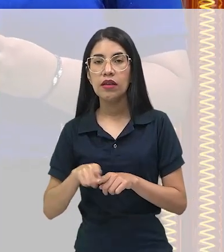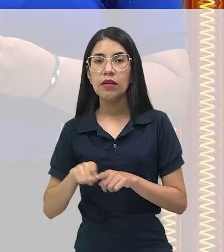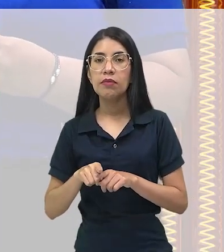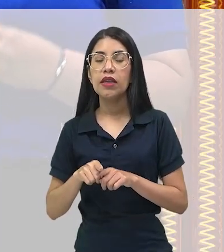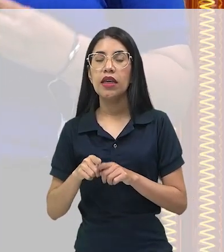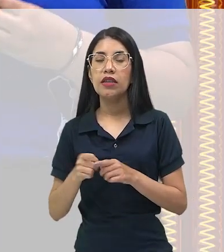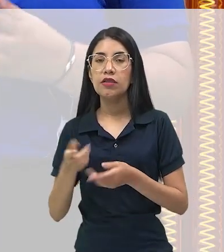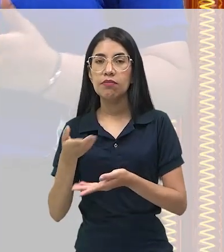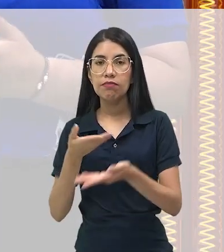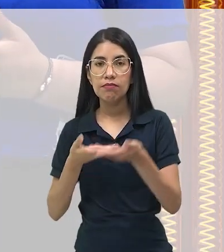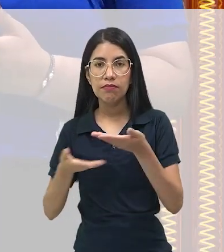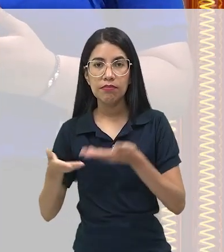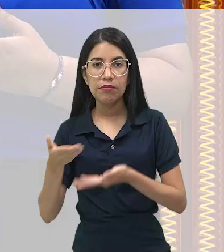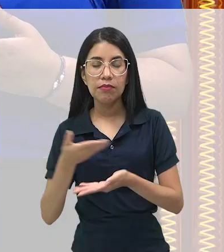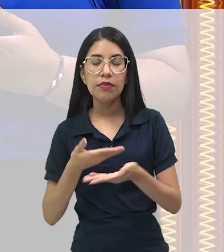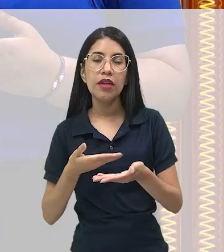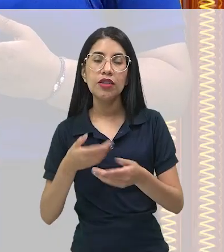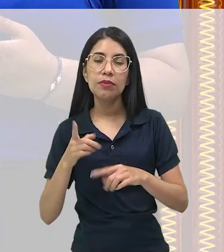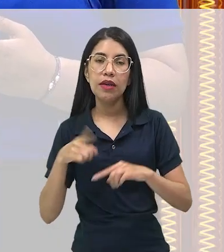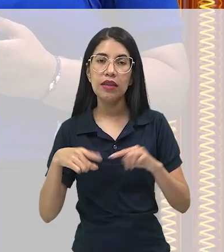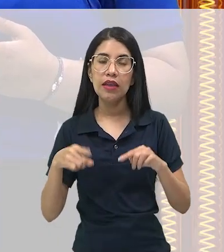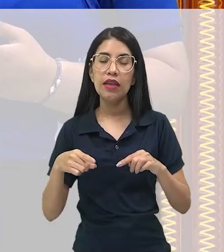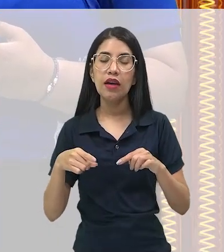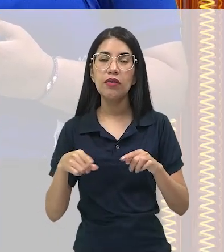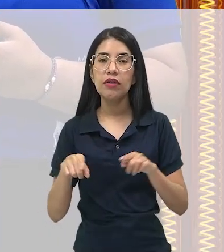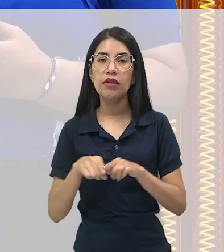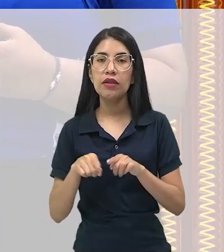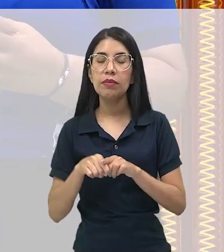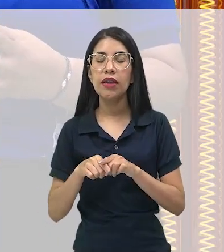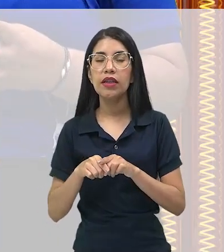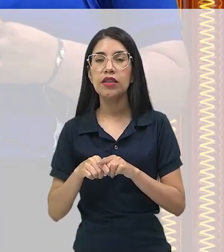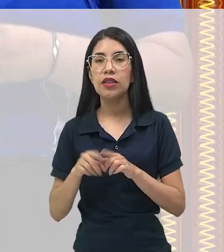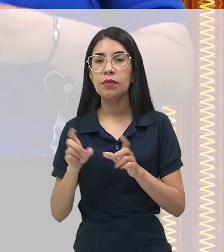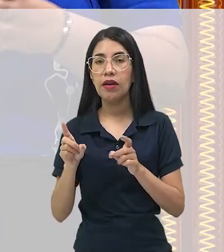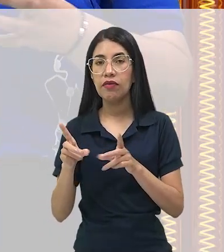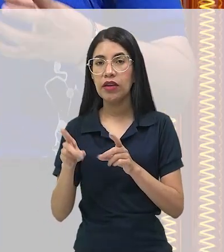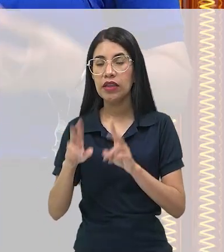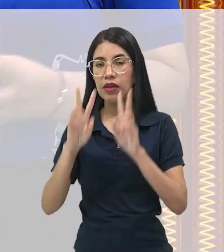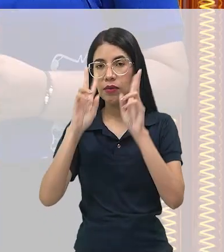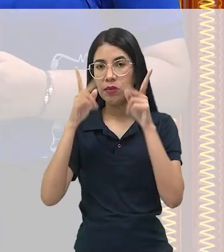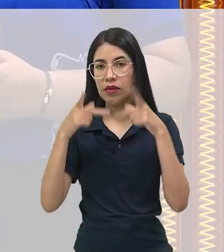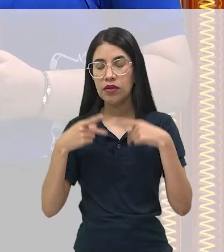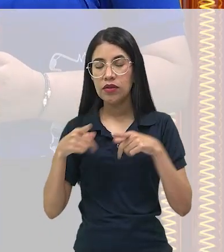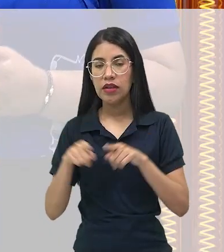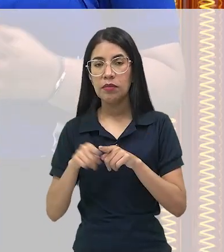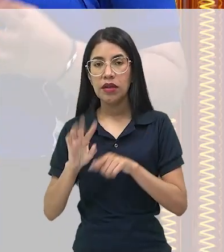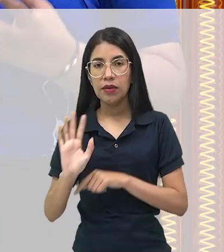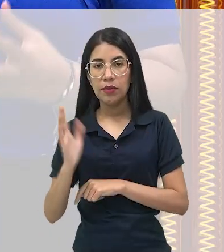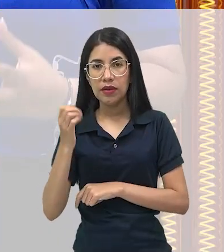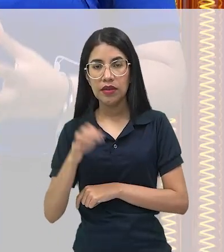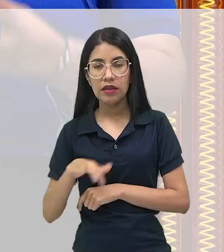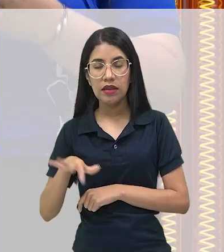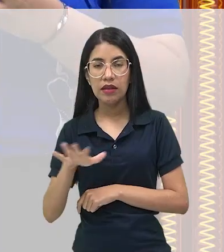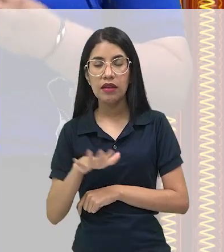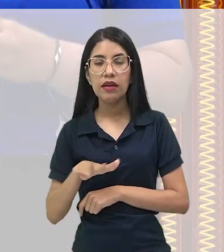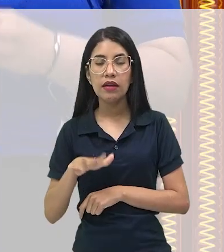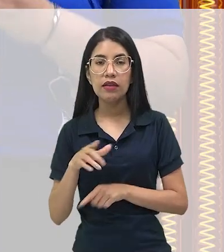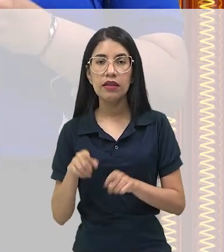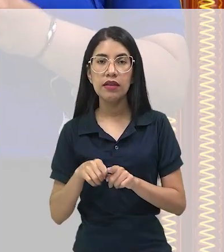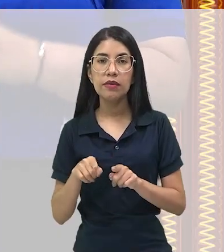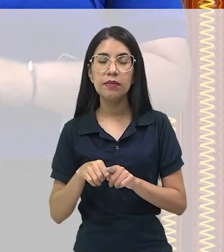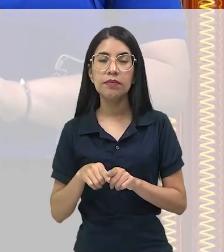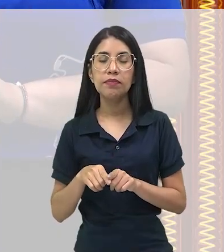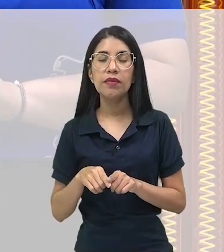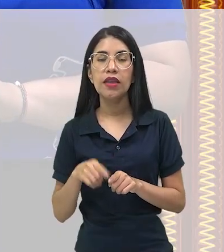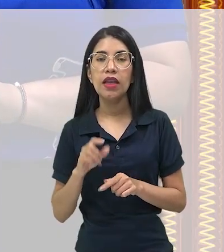para a troca da rota do tráfico humano, ou seja, ali também na região do centro recebia já